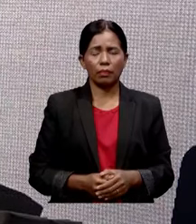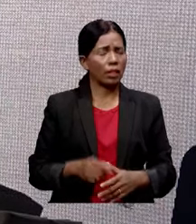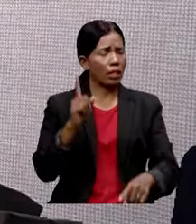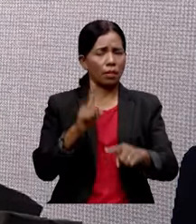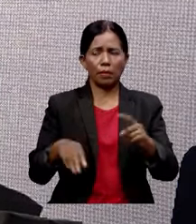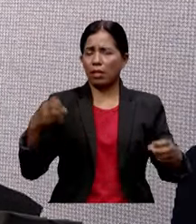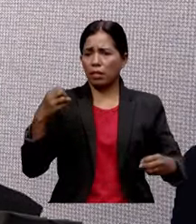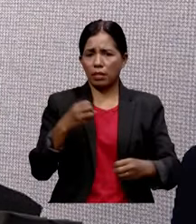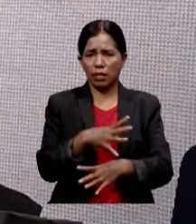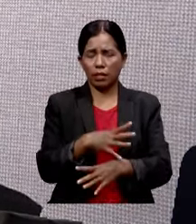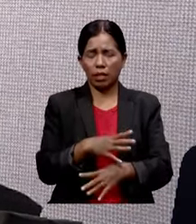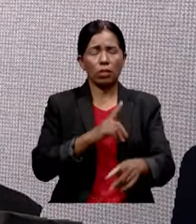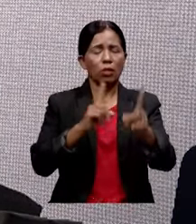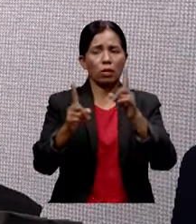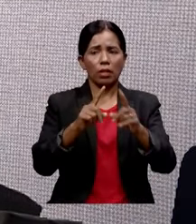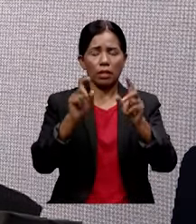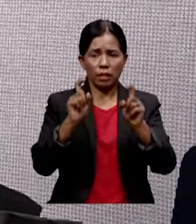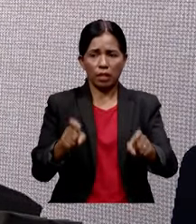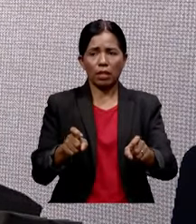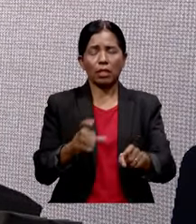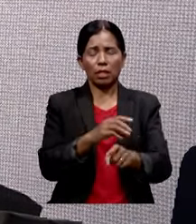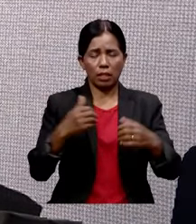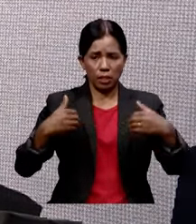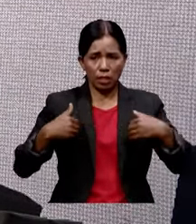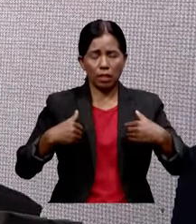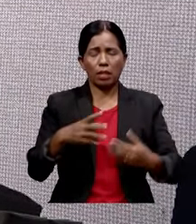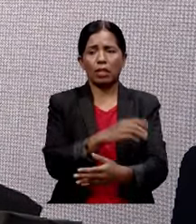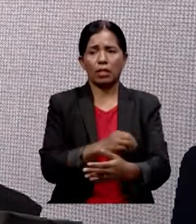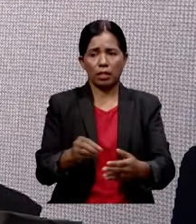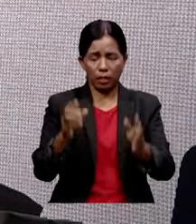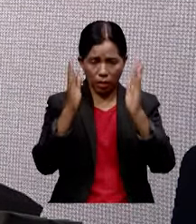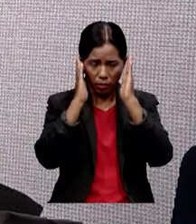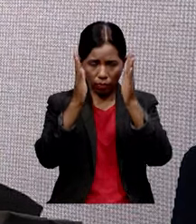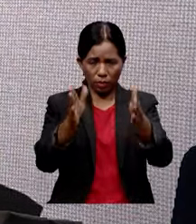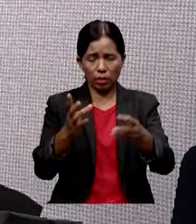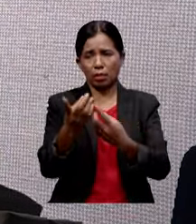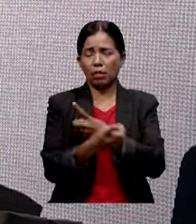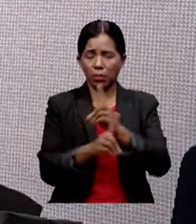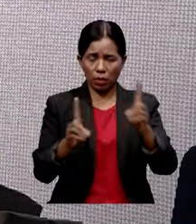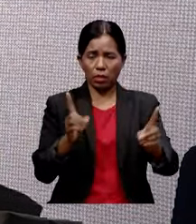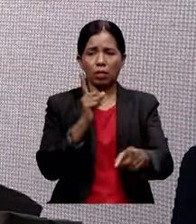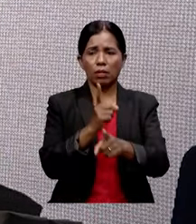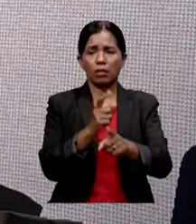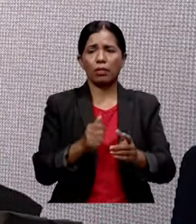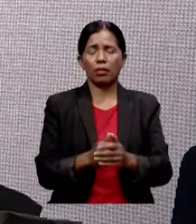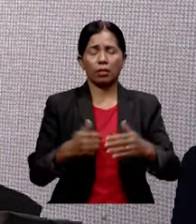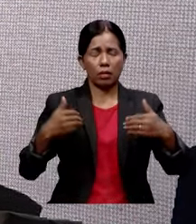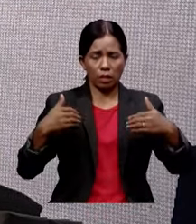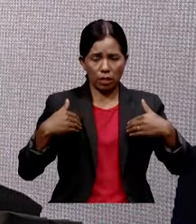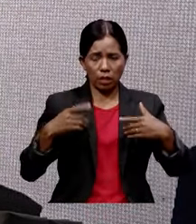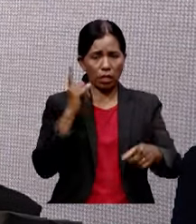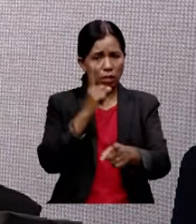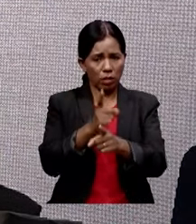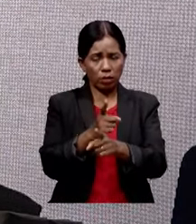Delicatá o que tu critica, mas tem que ir a fundamento. Também a democracia nessa região. E o fundamento do